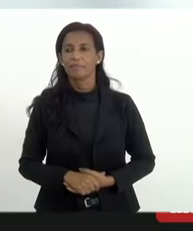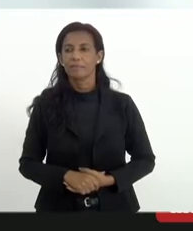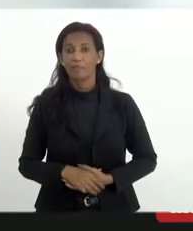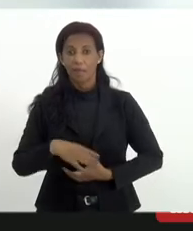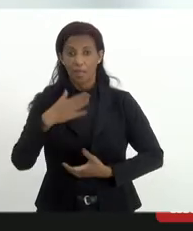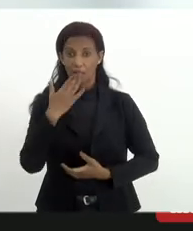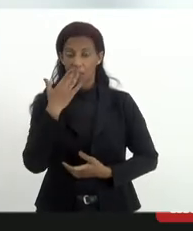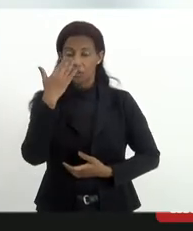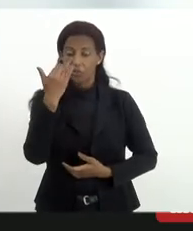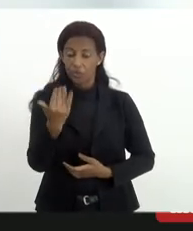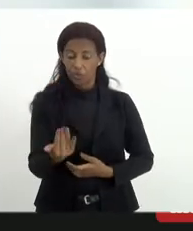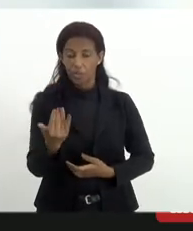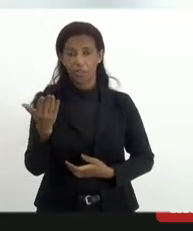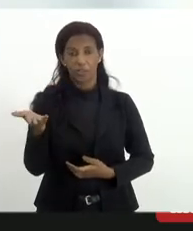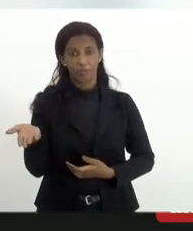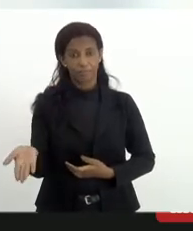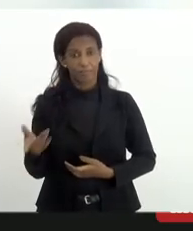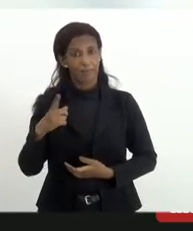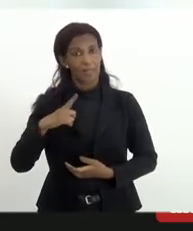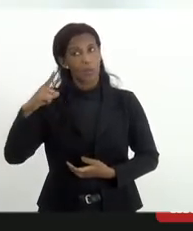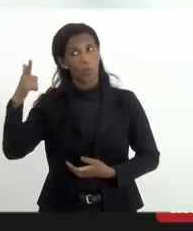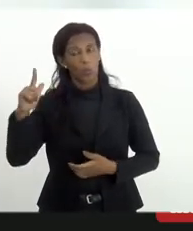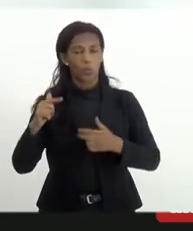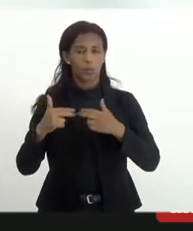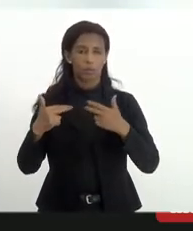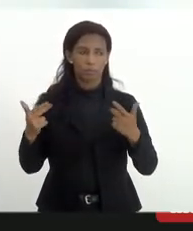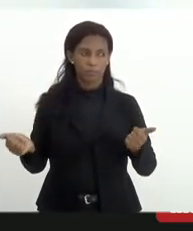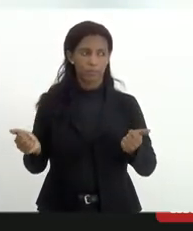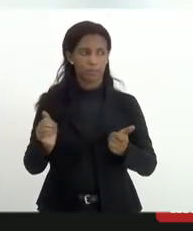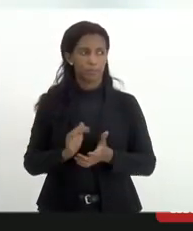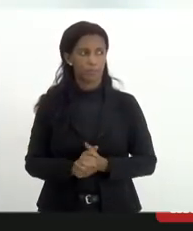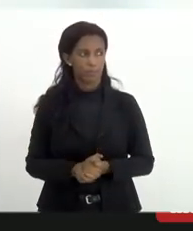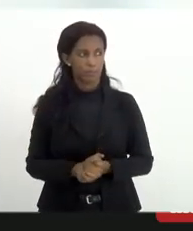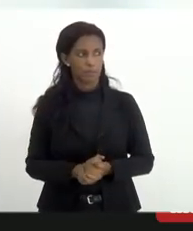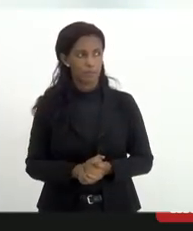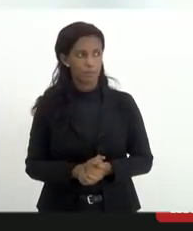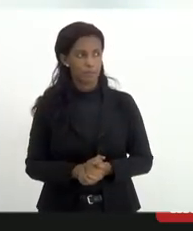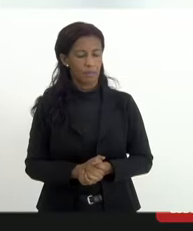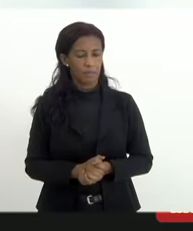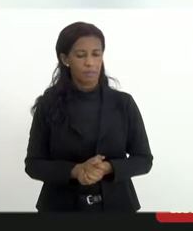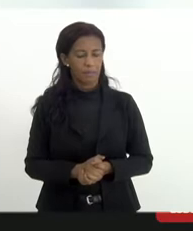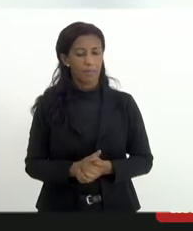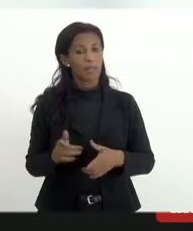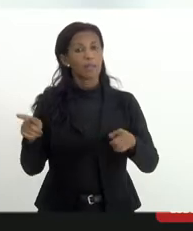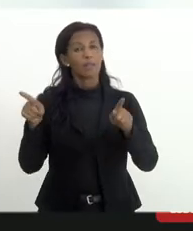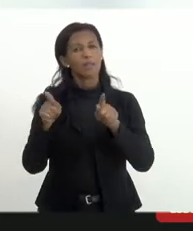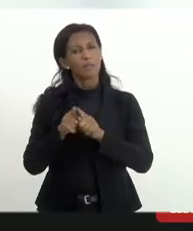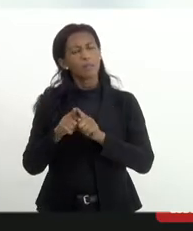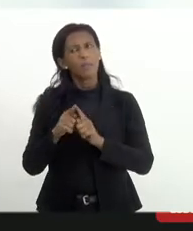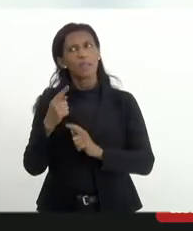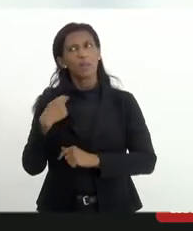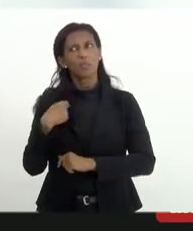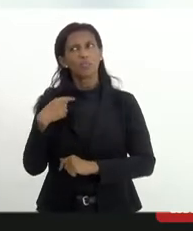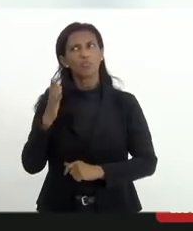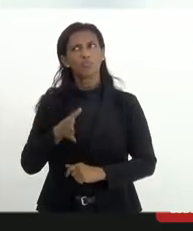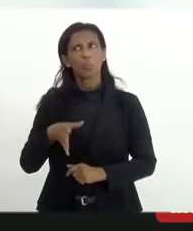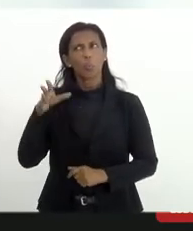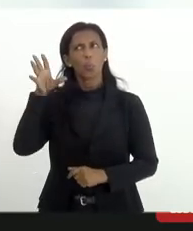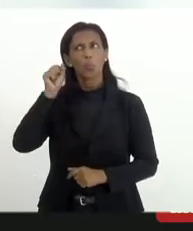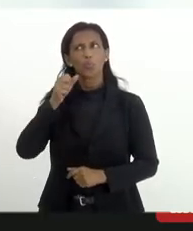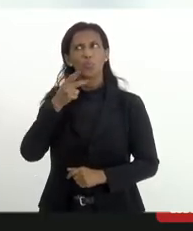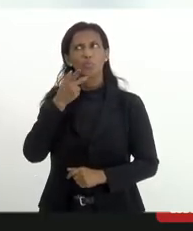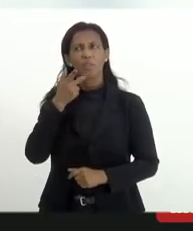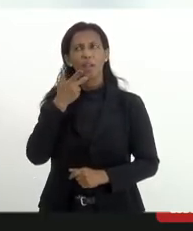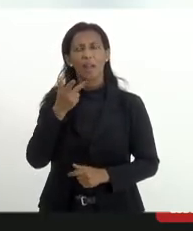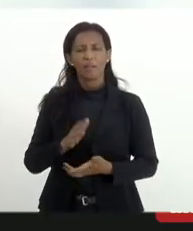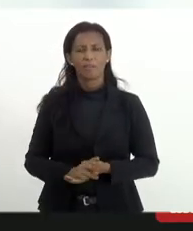diante disso, ainda tem uma outra coisa. Lá eu ouvi muito falar que lavagem